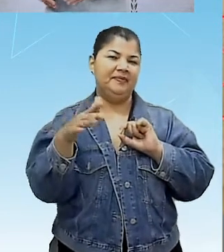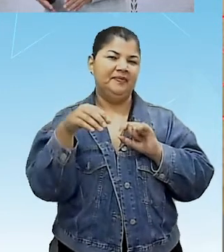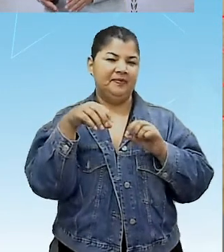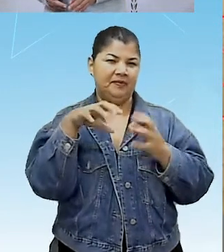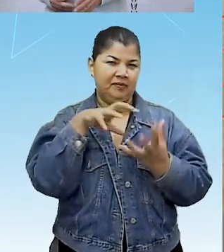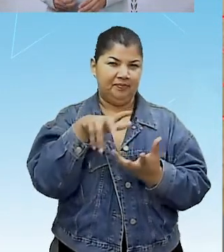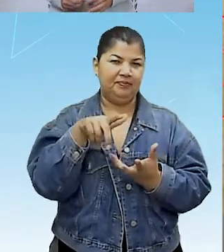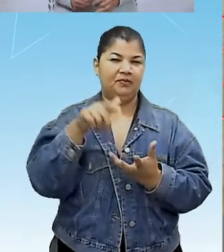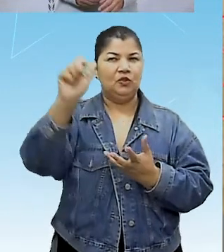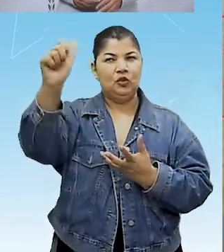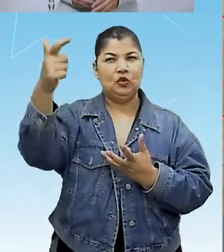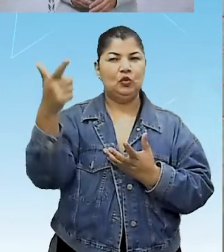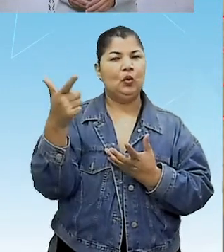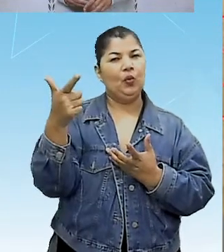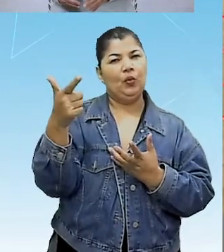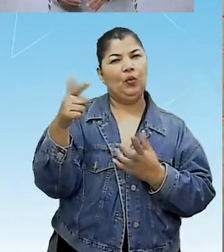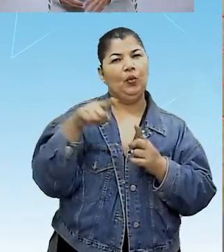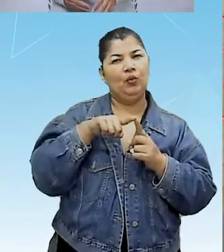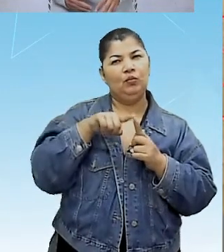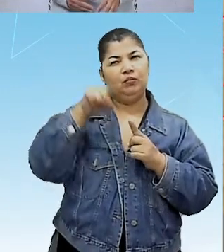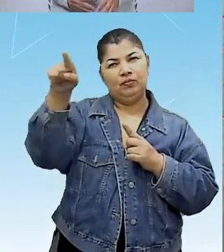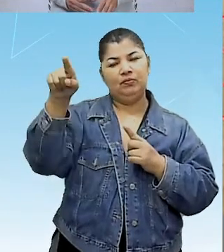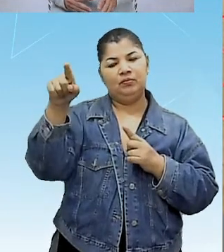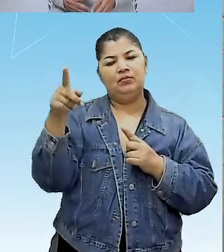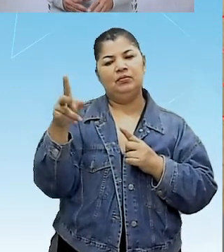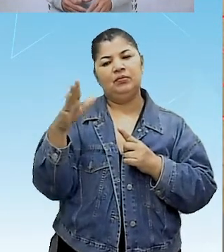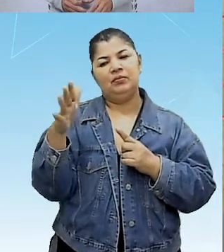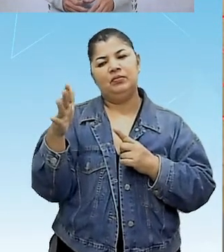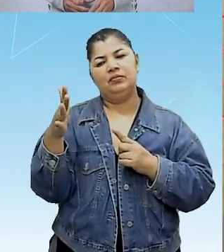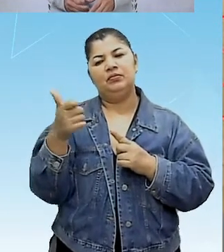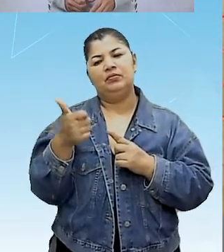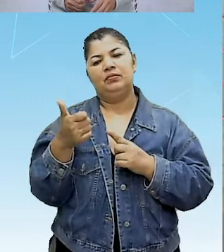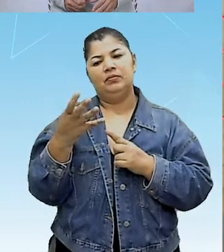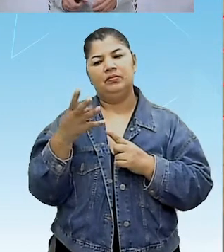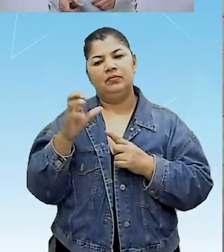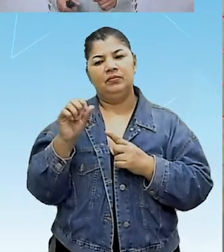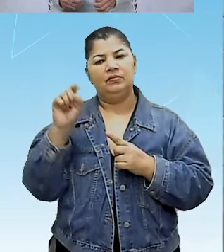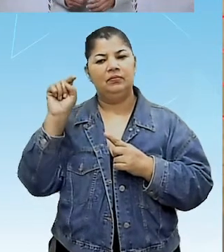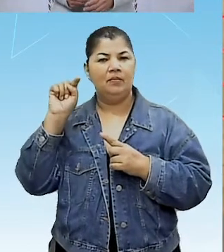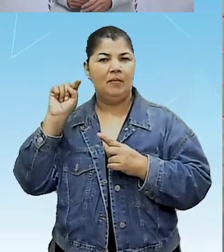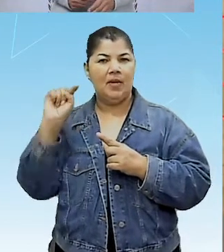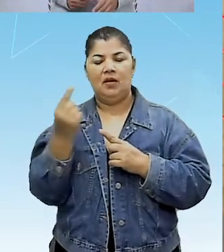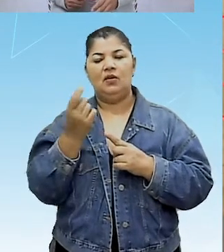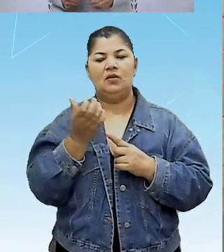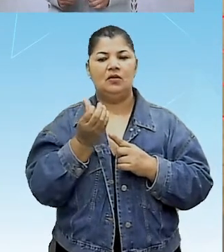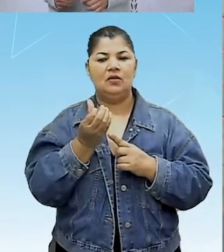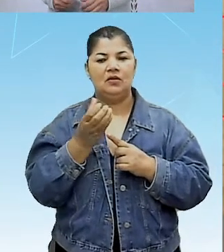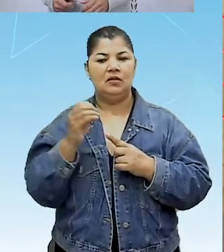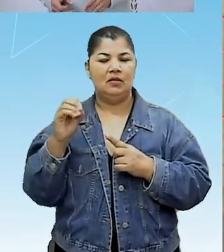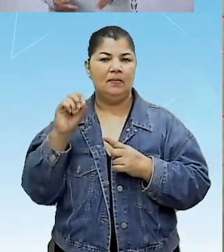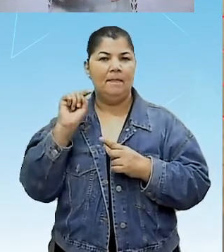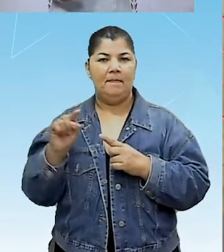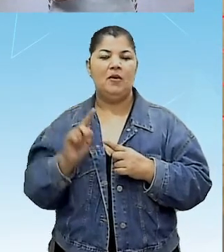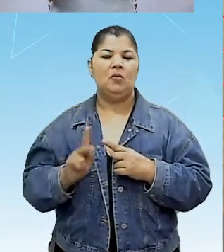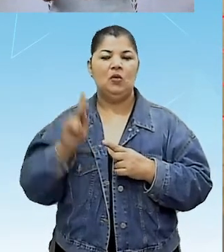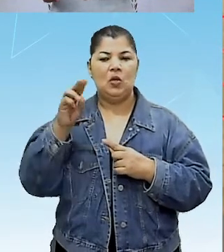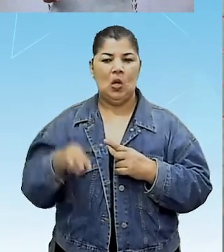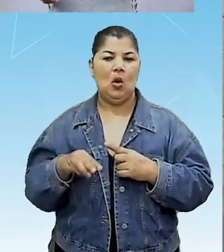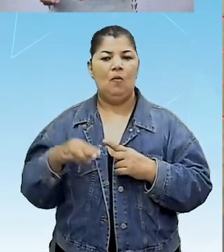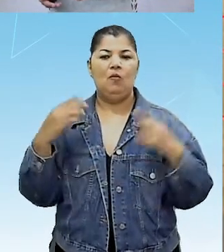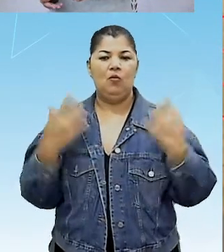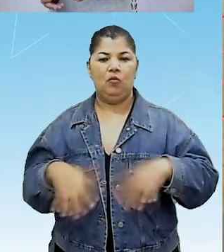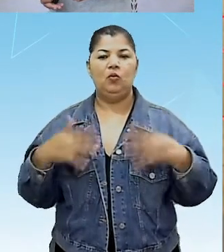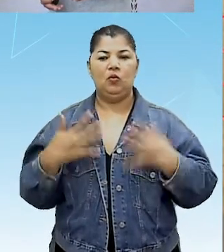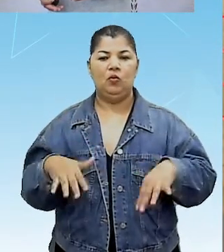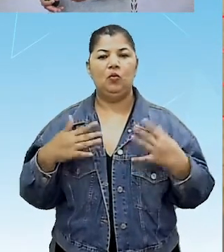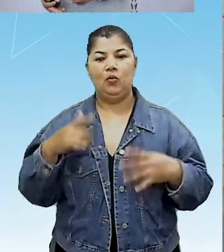Terra e o Sol equivale a aproximadamente 149 milhões e 600 mil quilômetros. Olha como seria a diferença